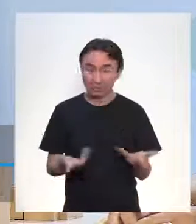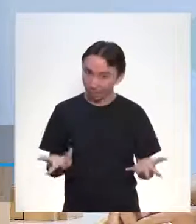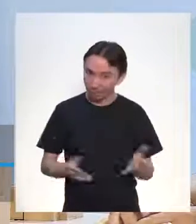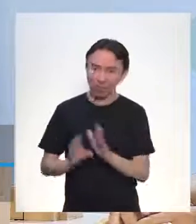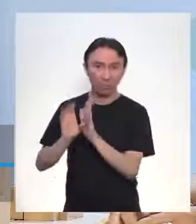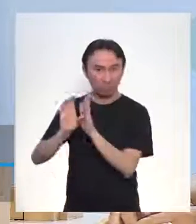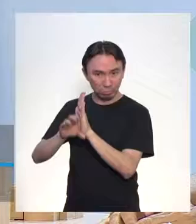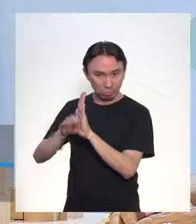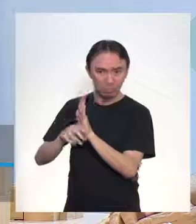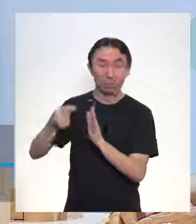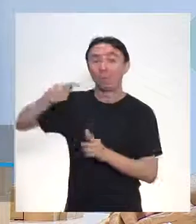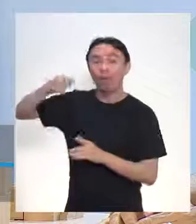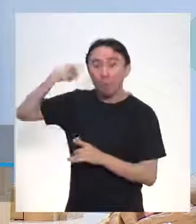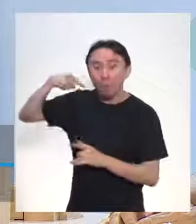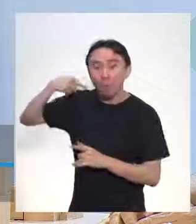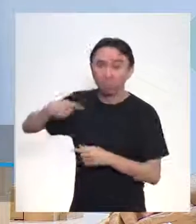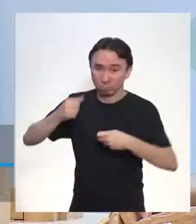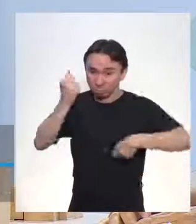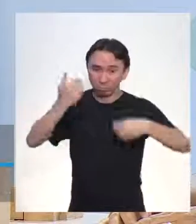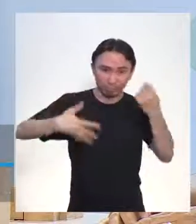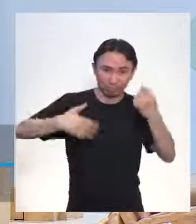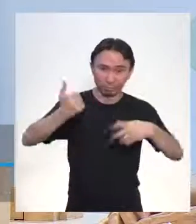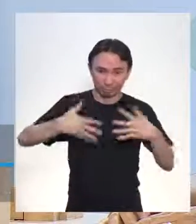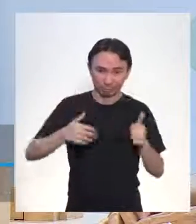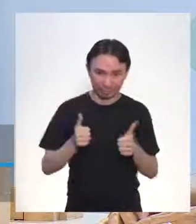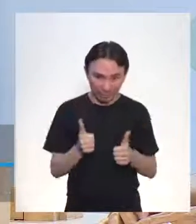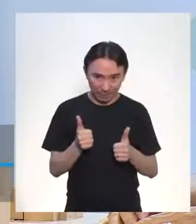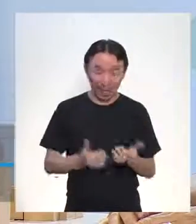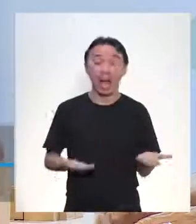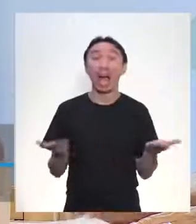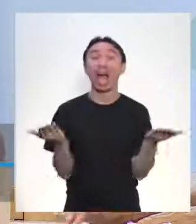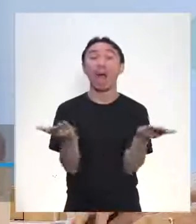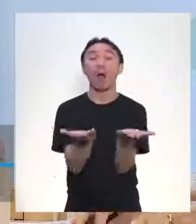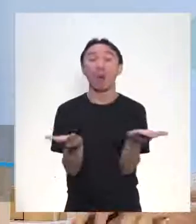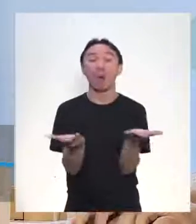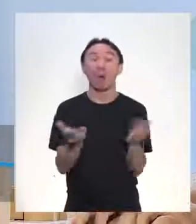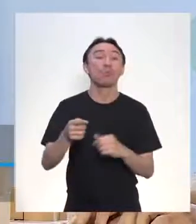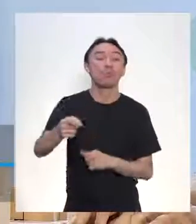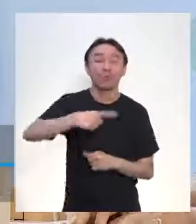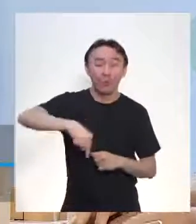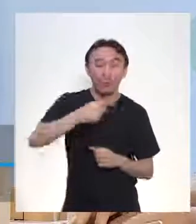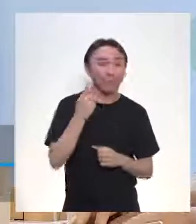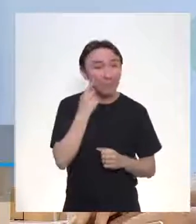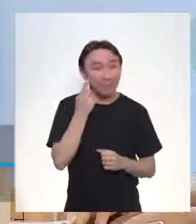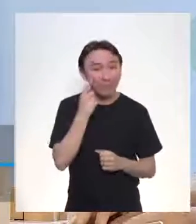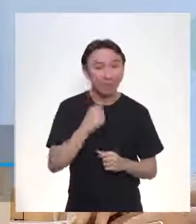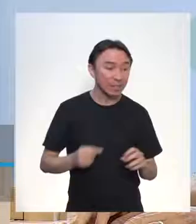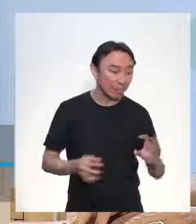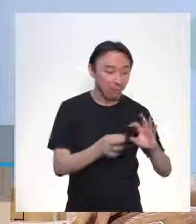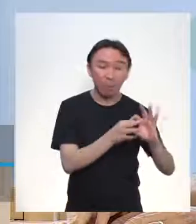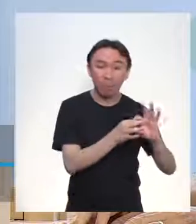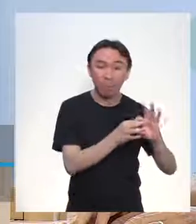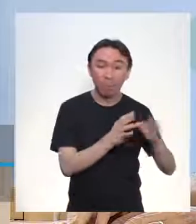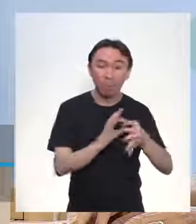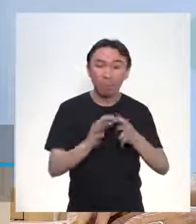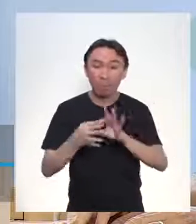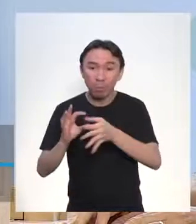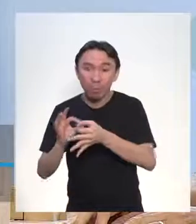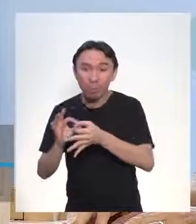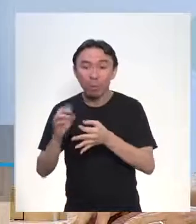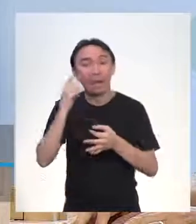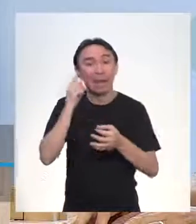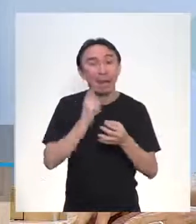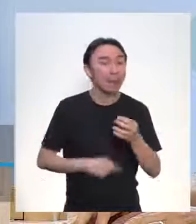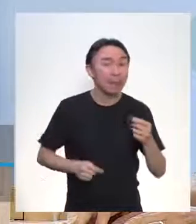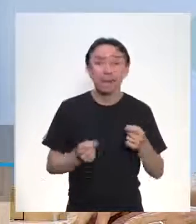trabalhamos na última aula. Vamos pensar aqui agora em qual contexto histórico está inserido o